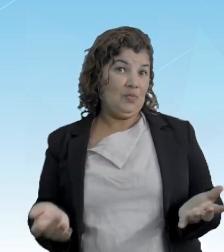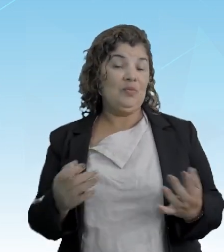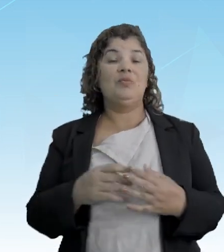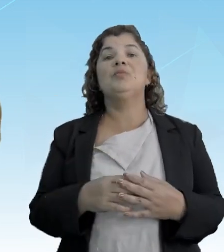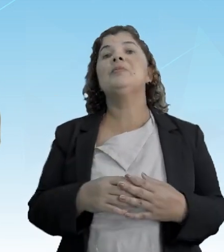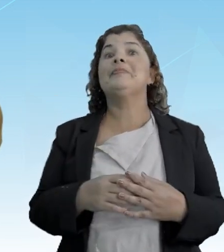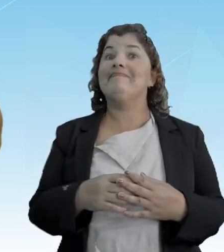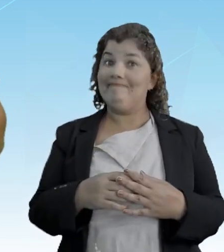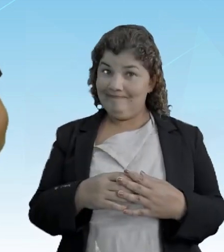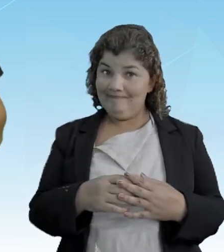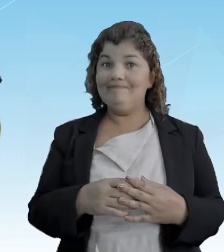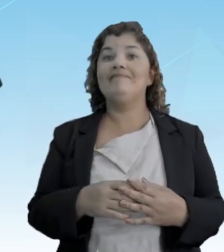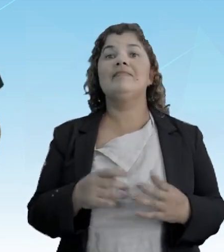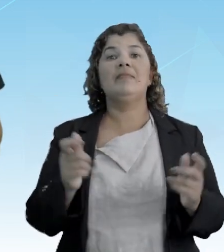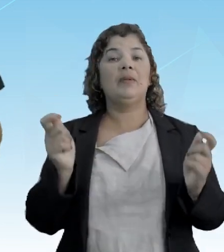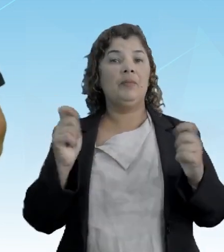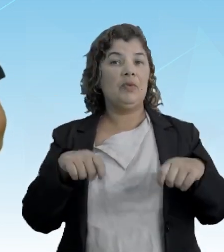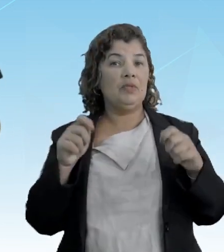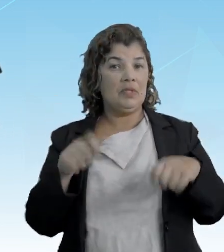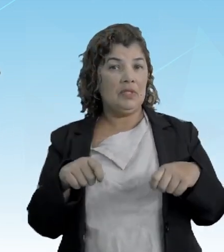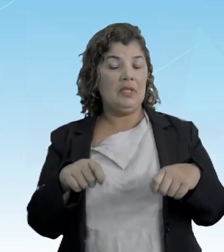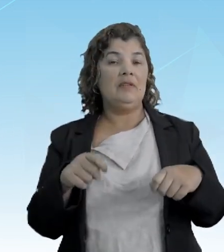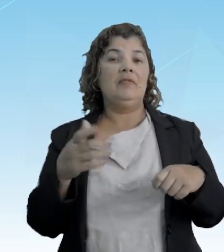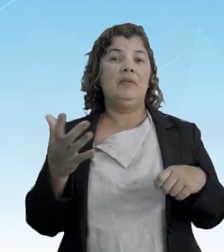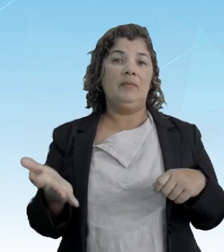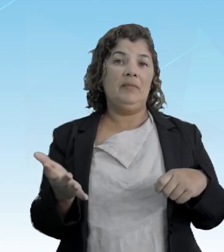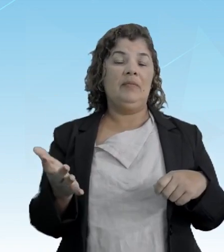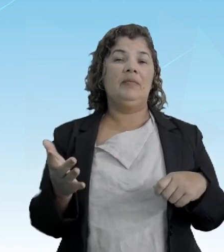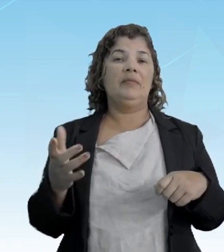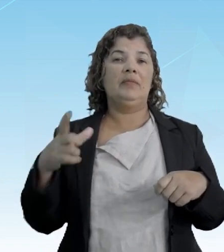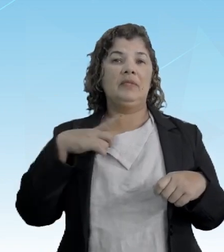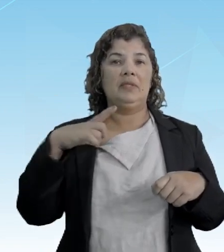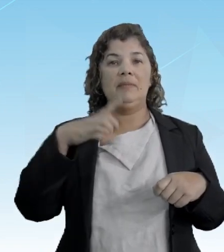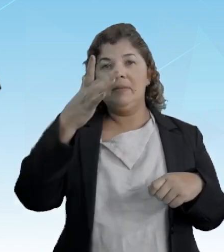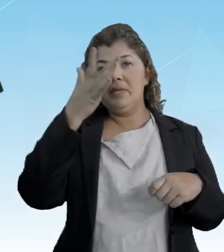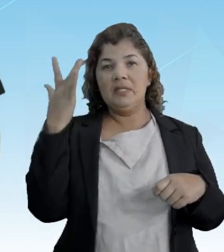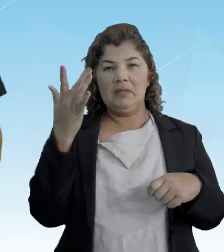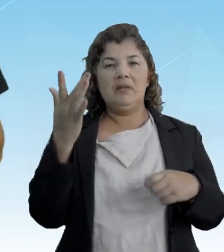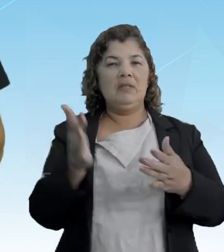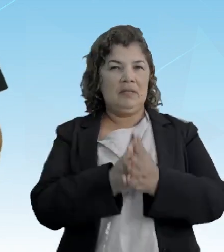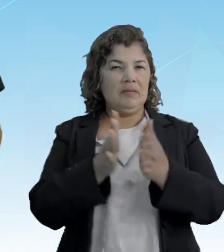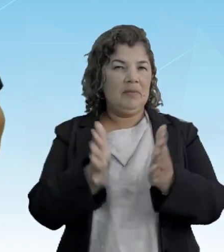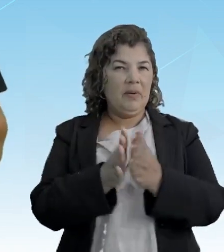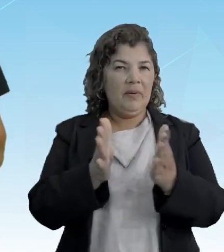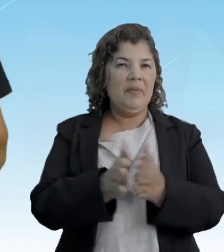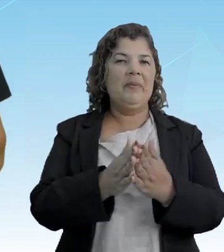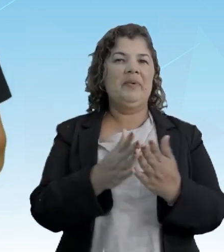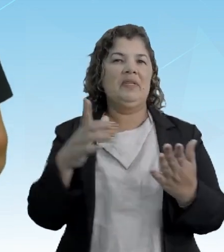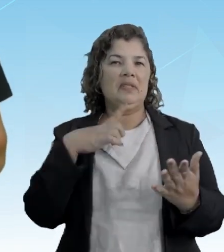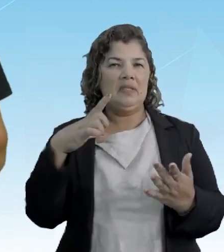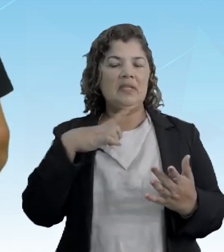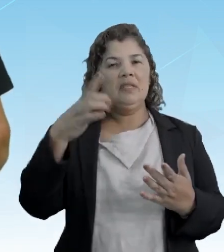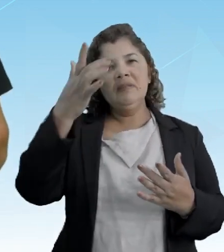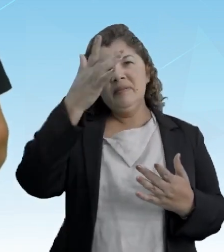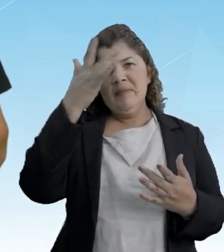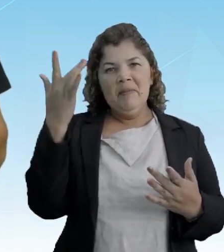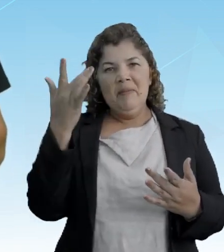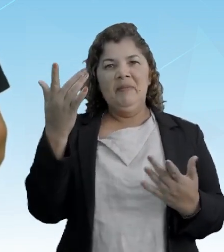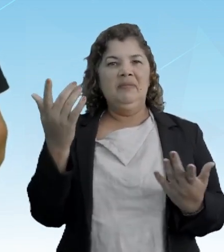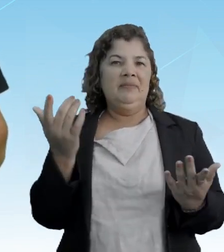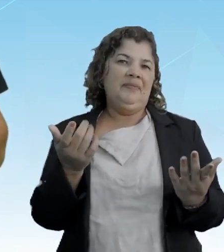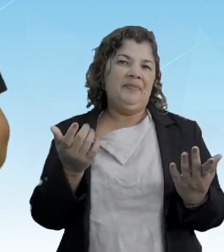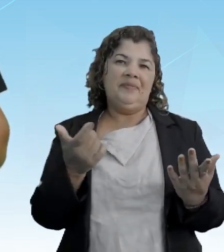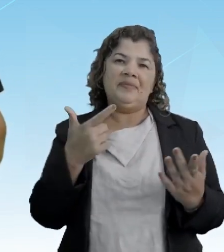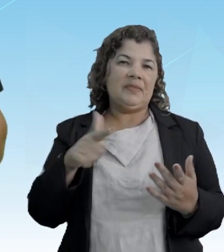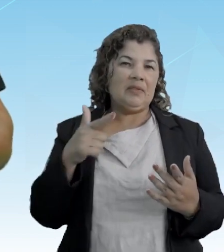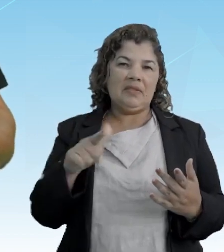possível uma vez que essa pessoa que está numa situação de pobreza, que é uma pessoa que não